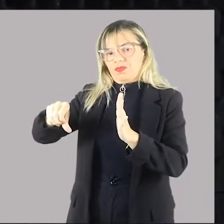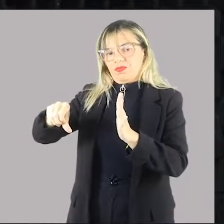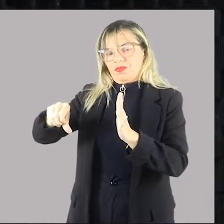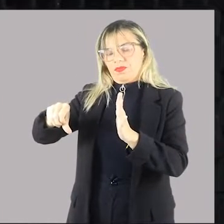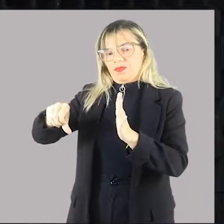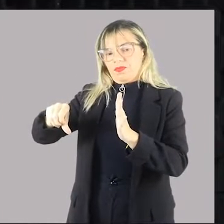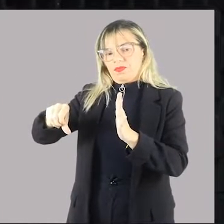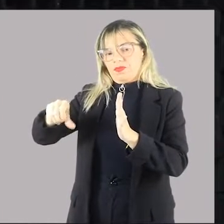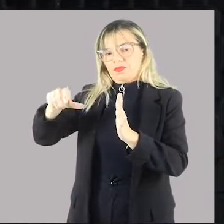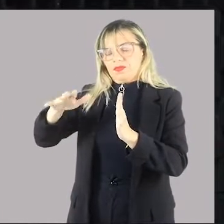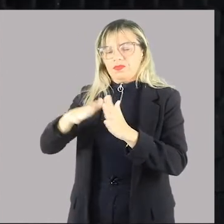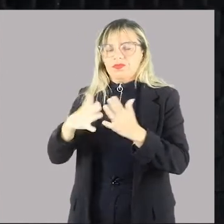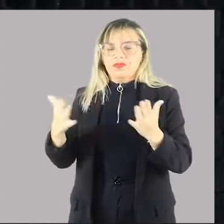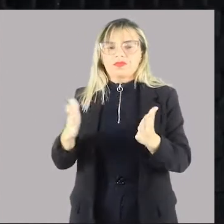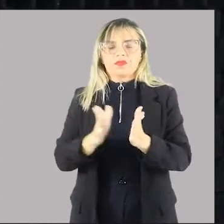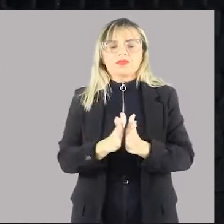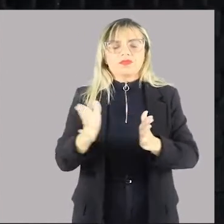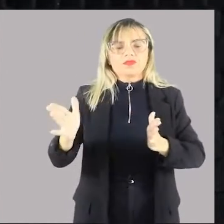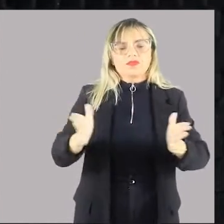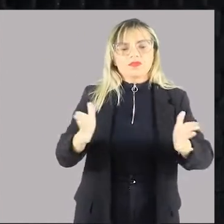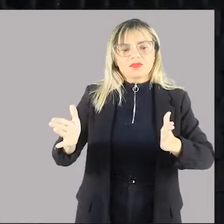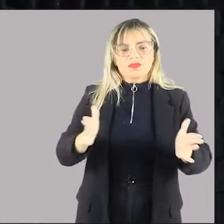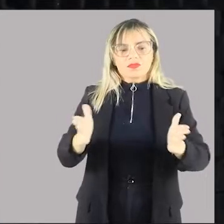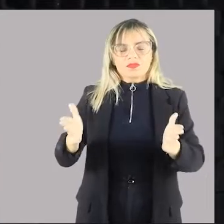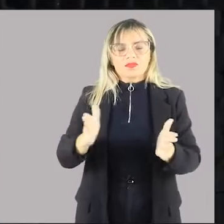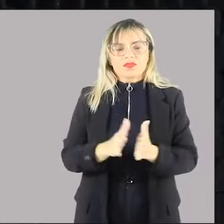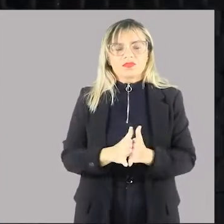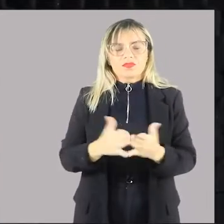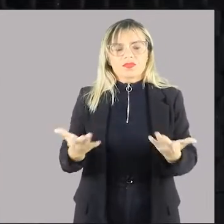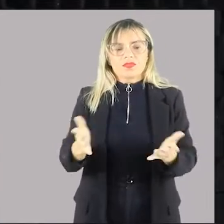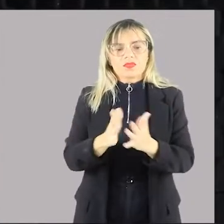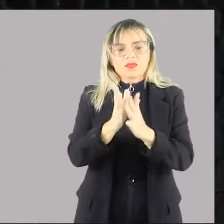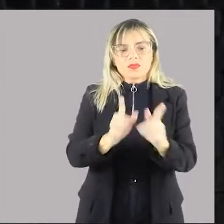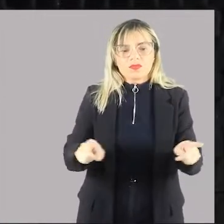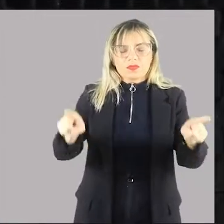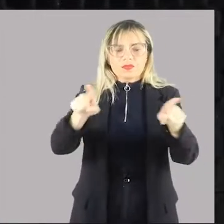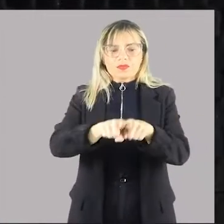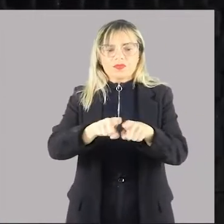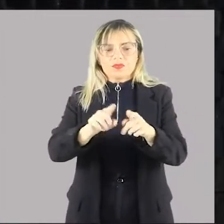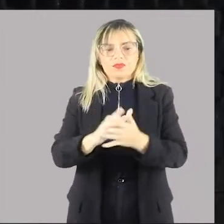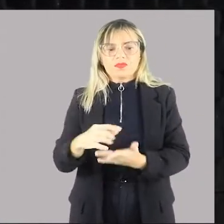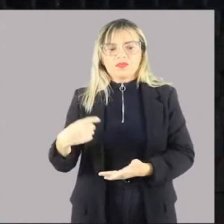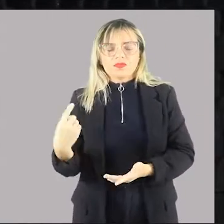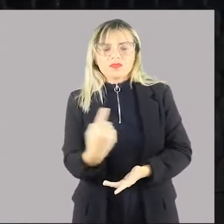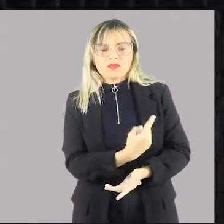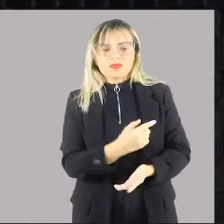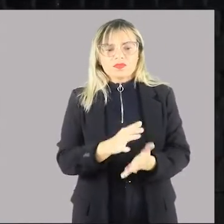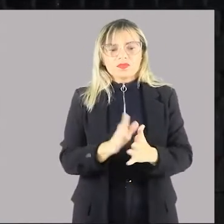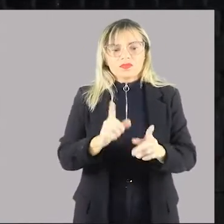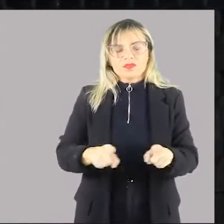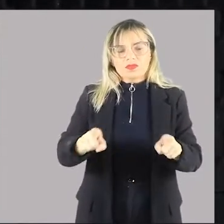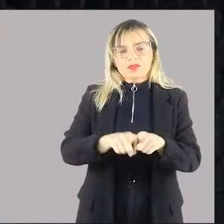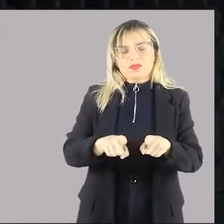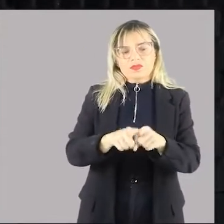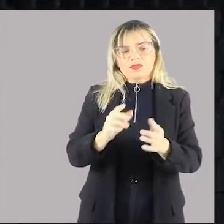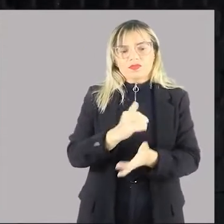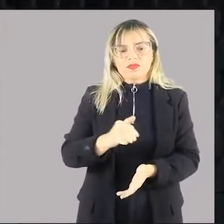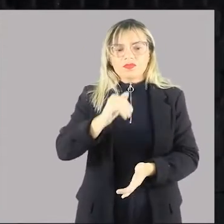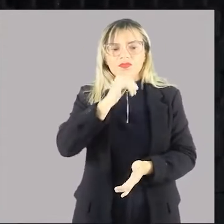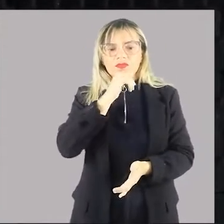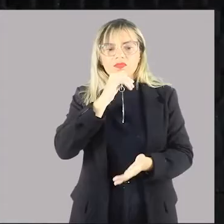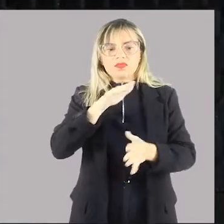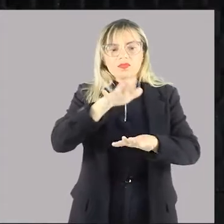Ela só termina no final do século XIX. Além disso, nós temos também, por exemplo, a